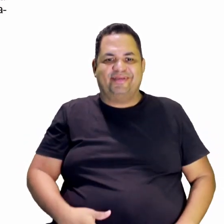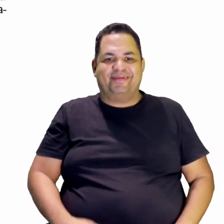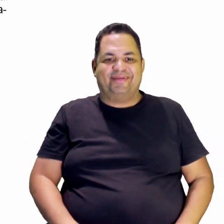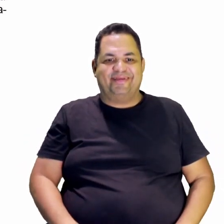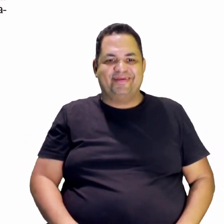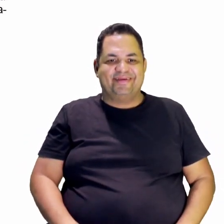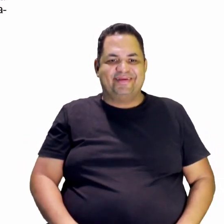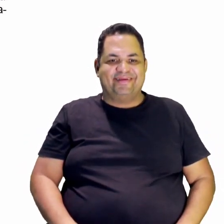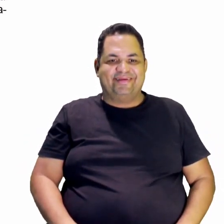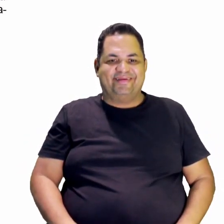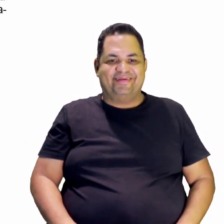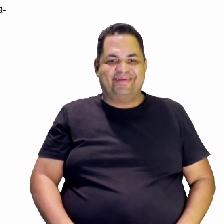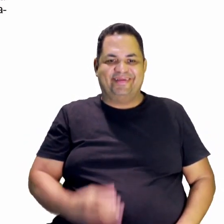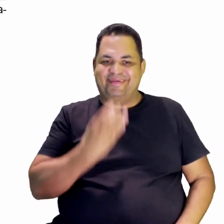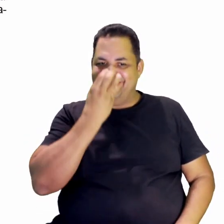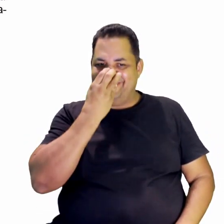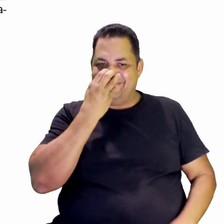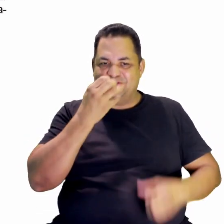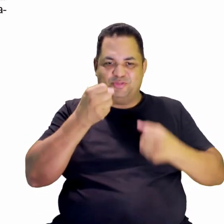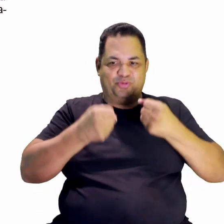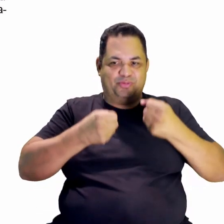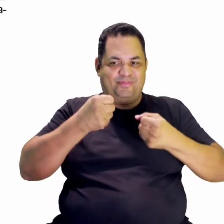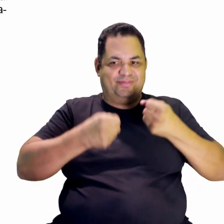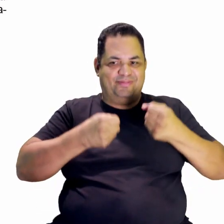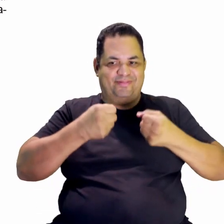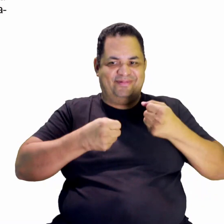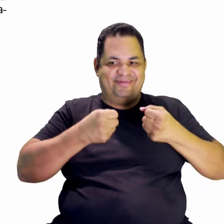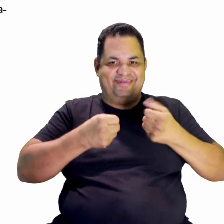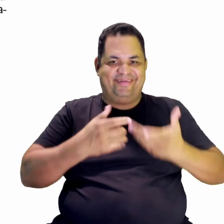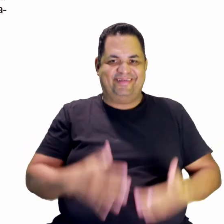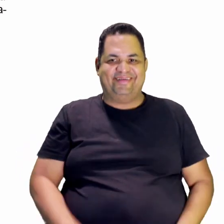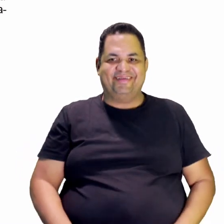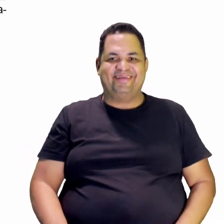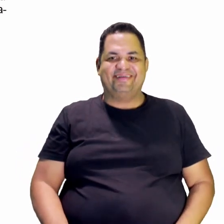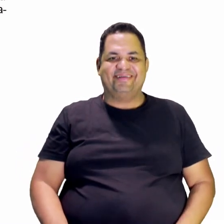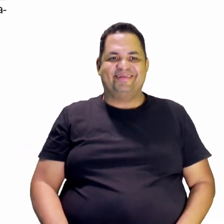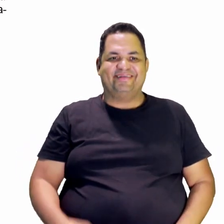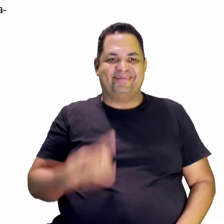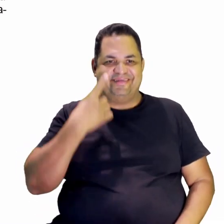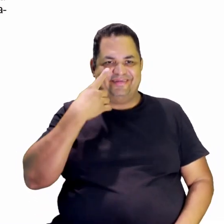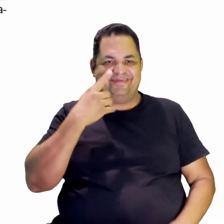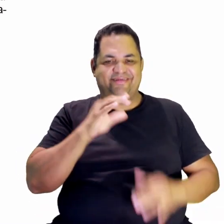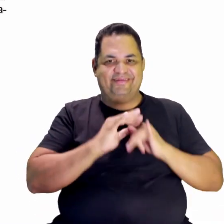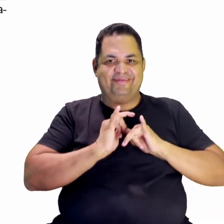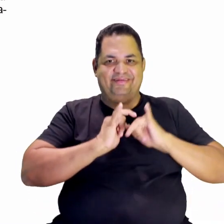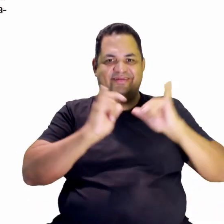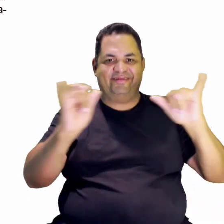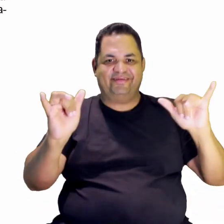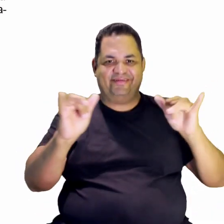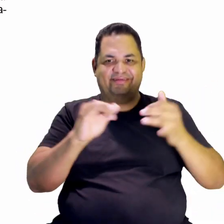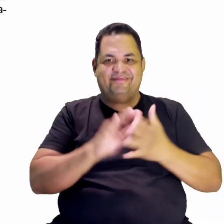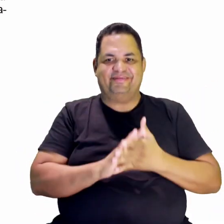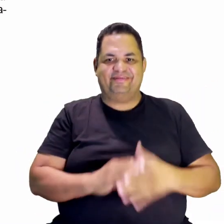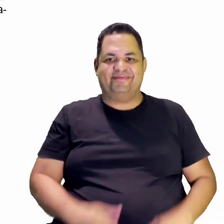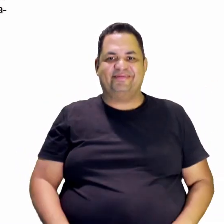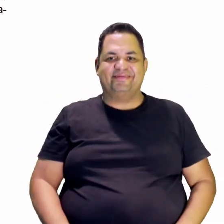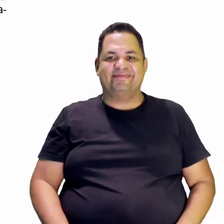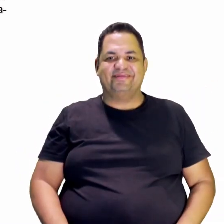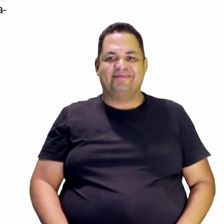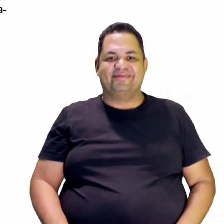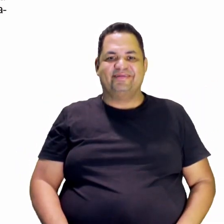né? Será que esse cachorro é ensinado mesmo? Olha bem, publicado no Planeta Bizarro do G1,